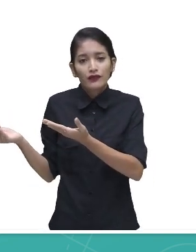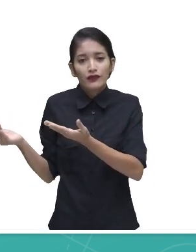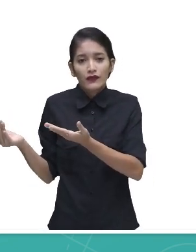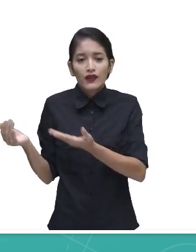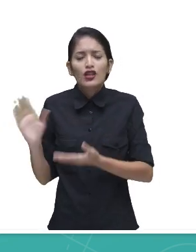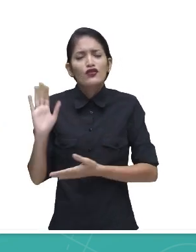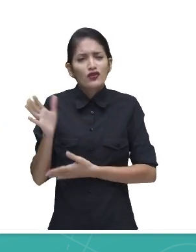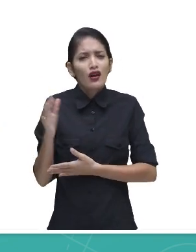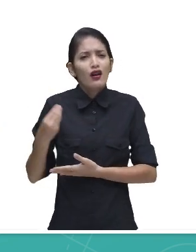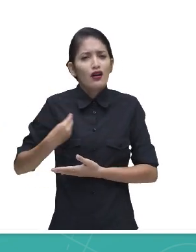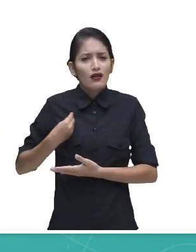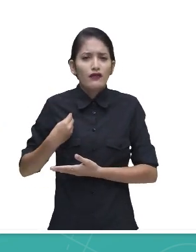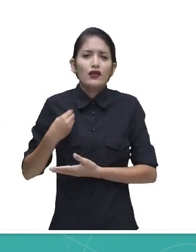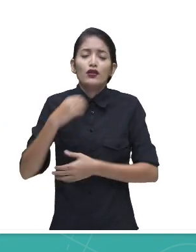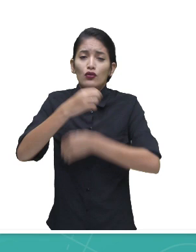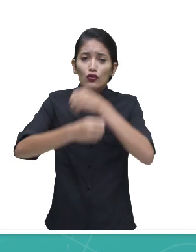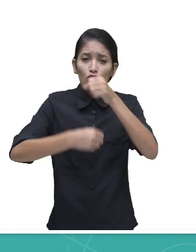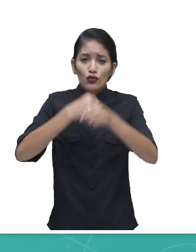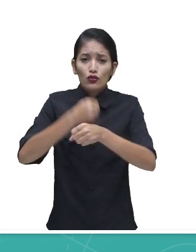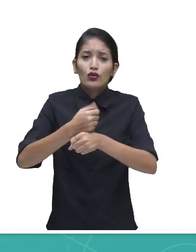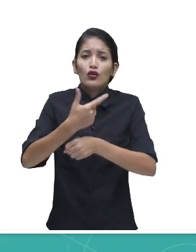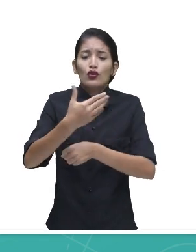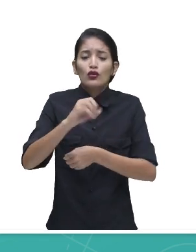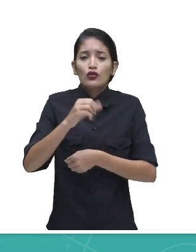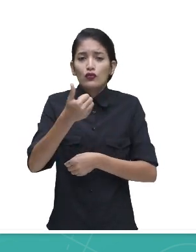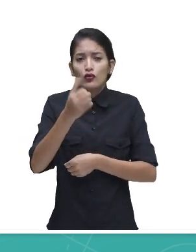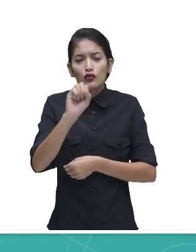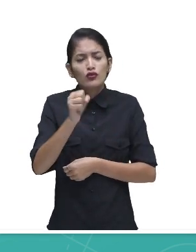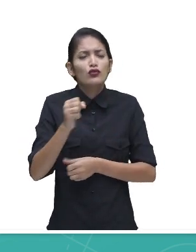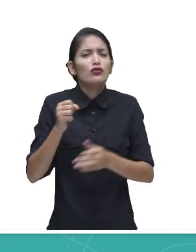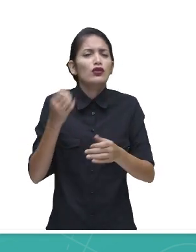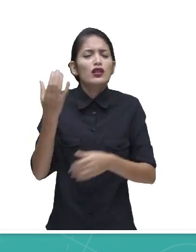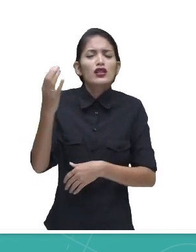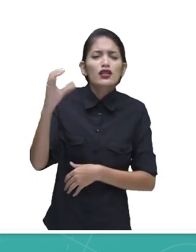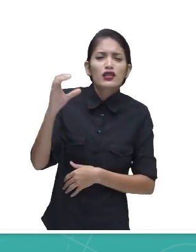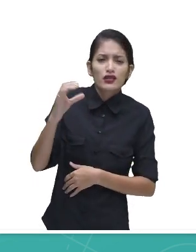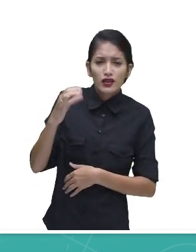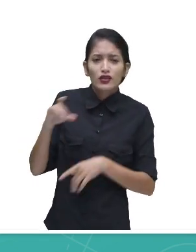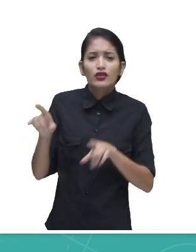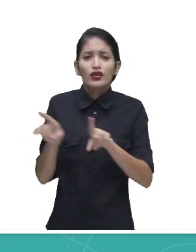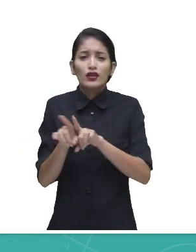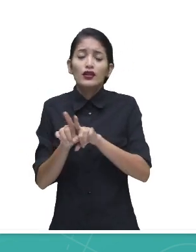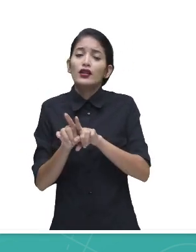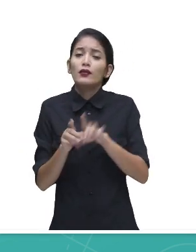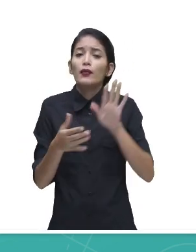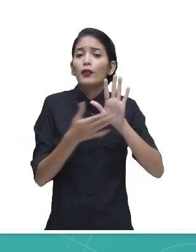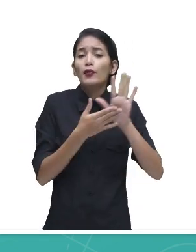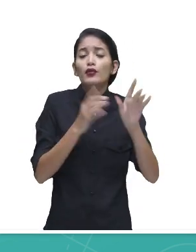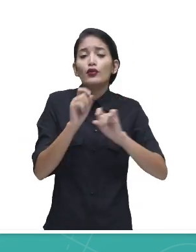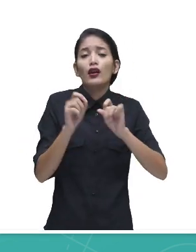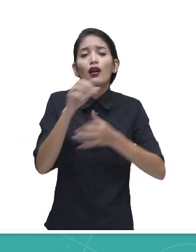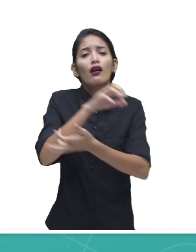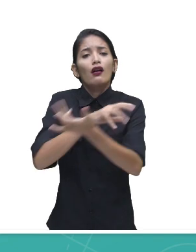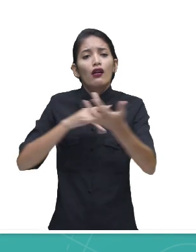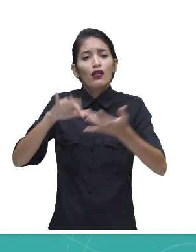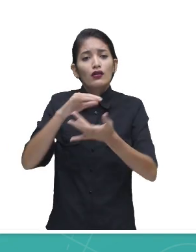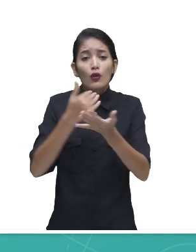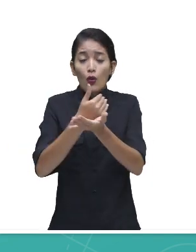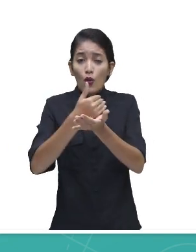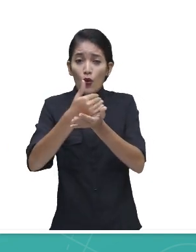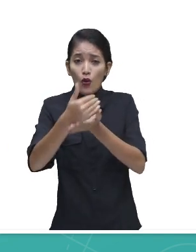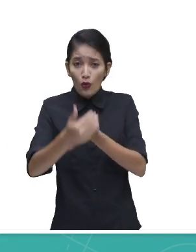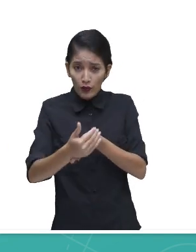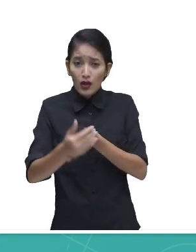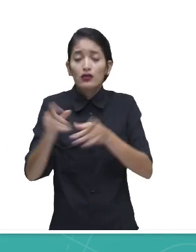pouco tempo, 2018. Um grande cientista astrônomo, ele propôs que o universo tem um começo,